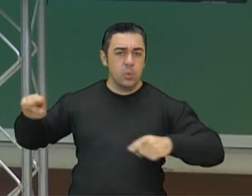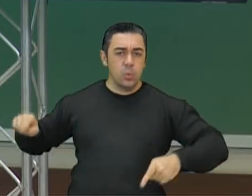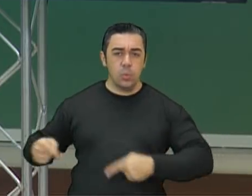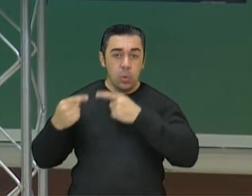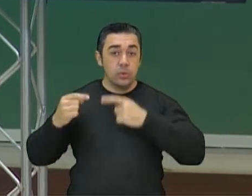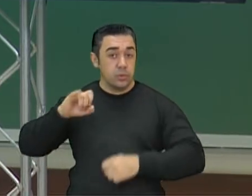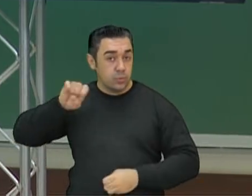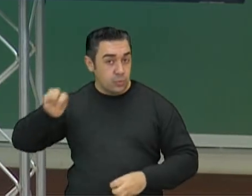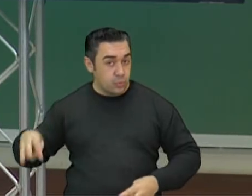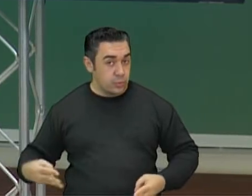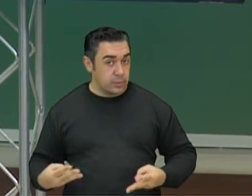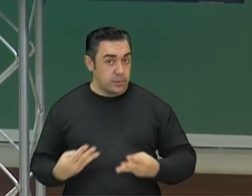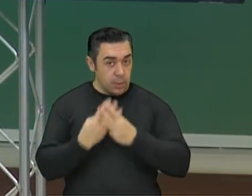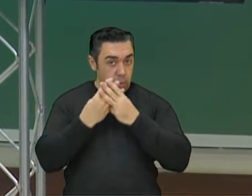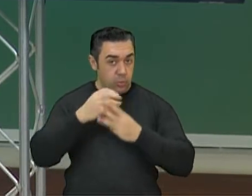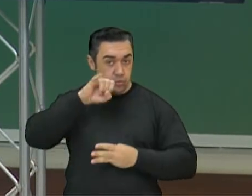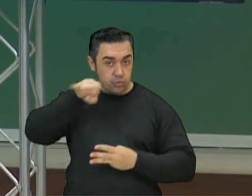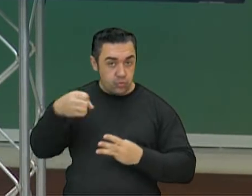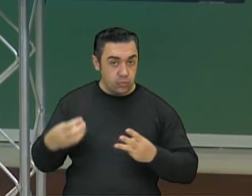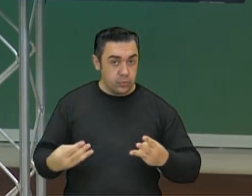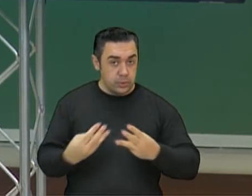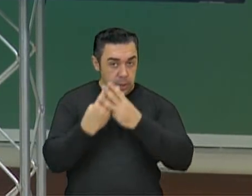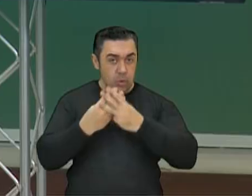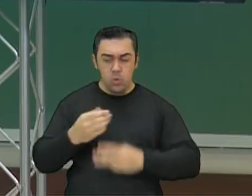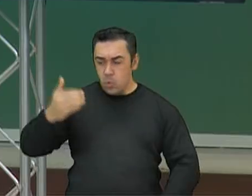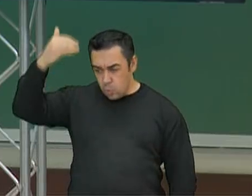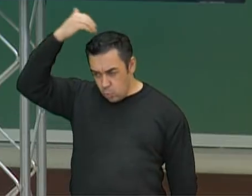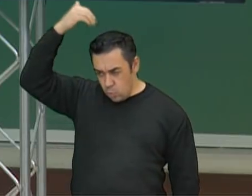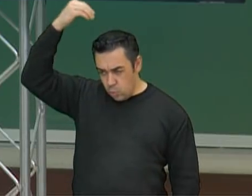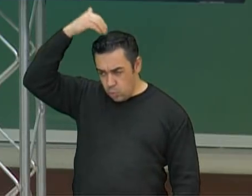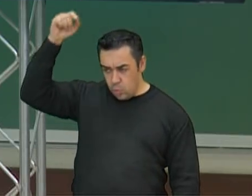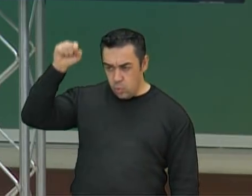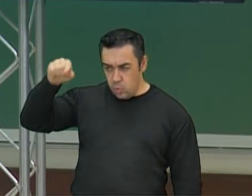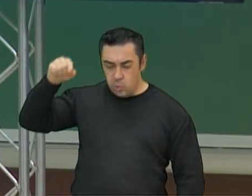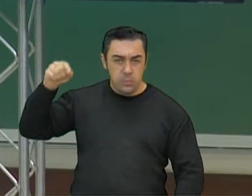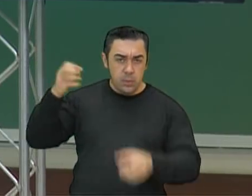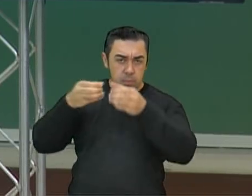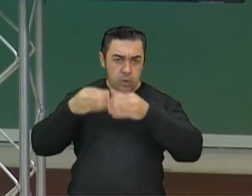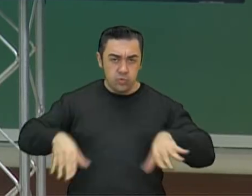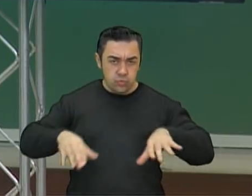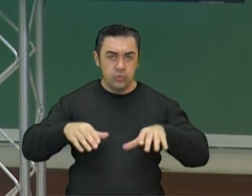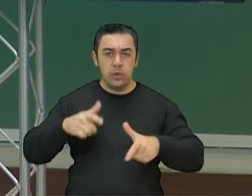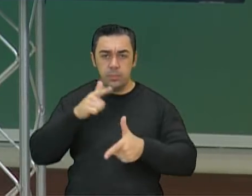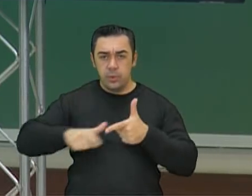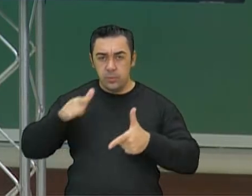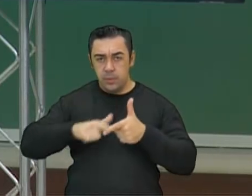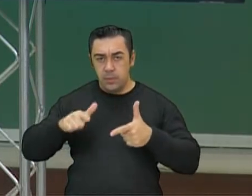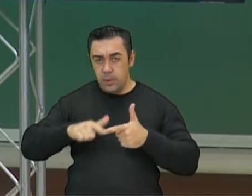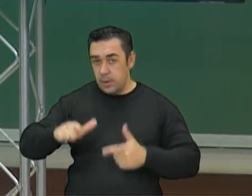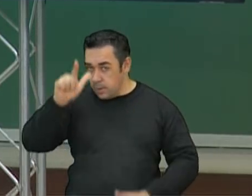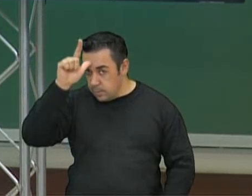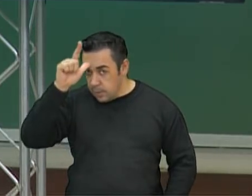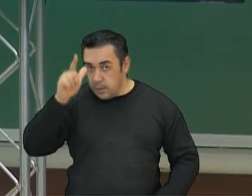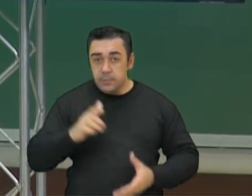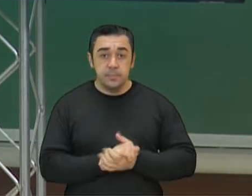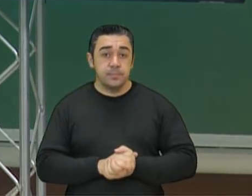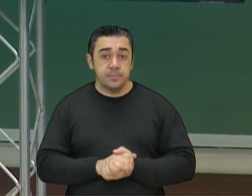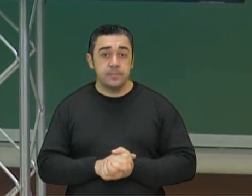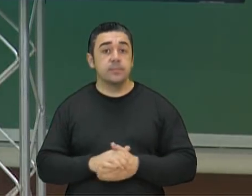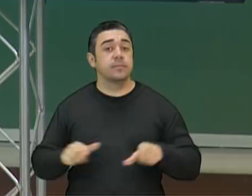contra os judeus, considerados então culpados de boa parte dos prejuízos alemães. E